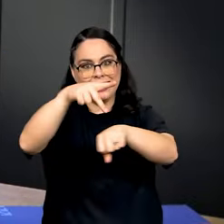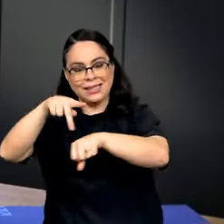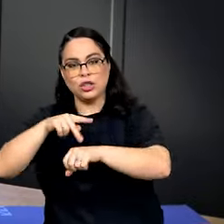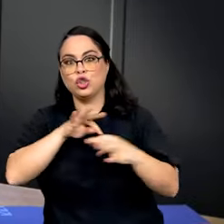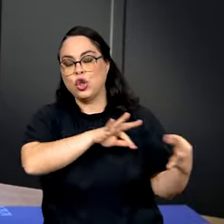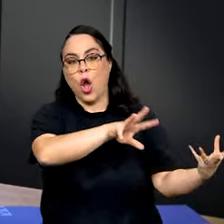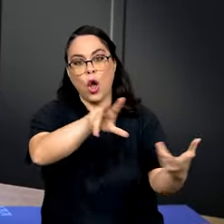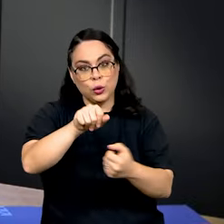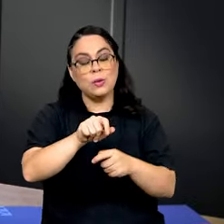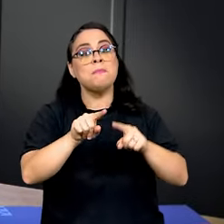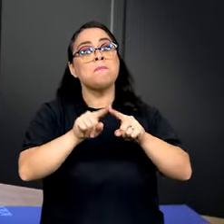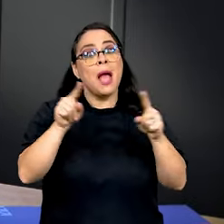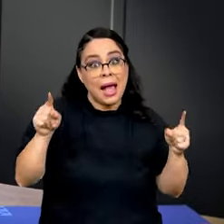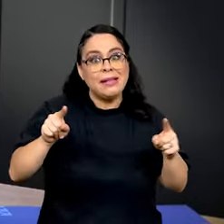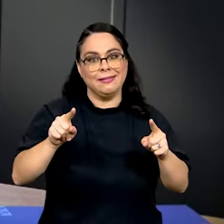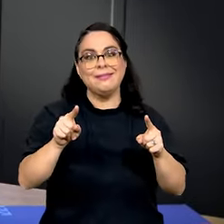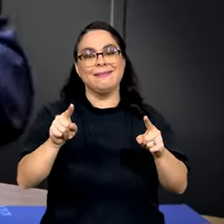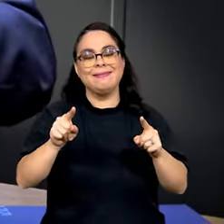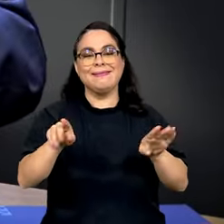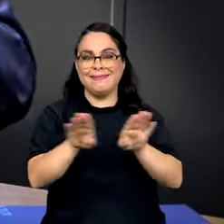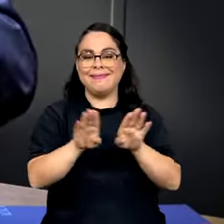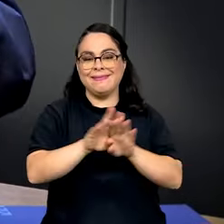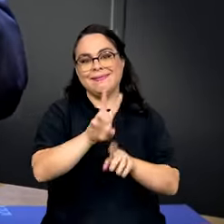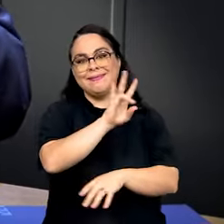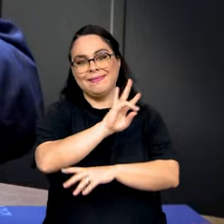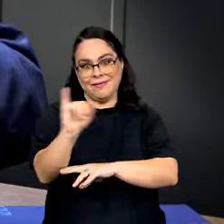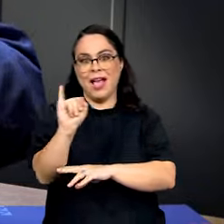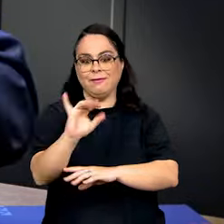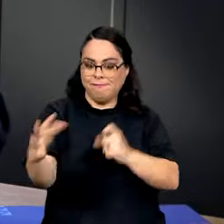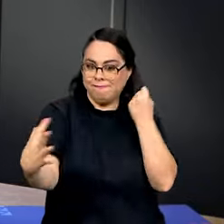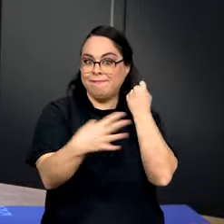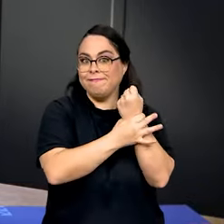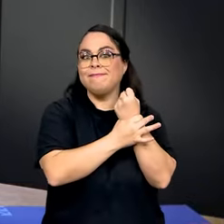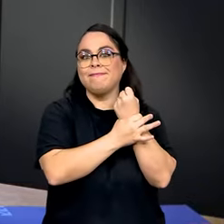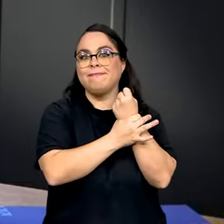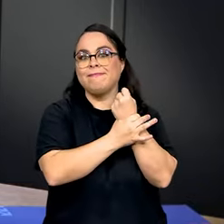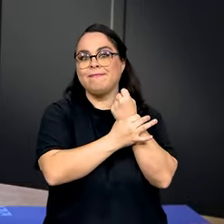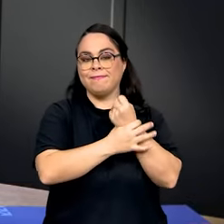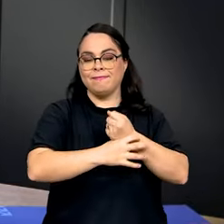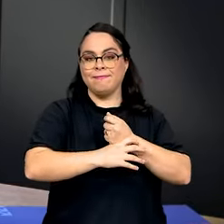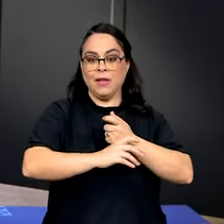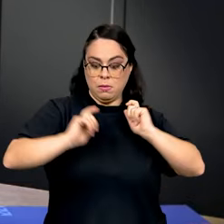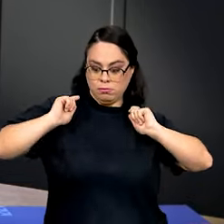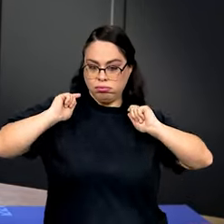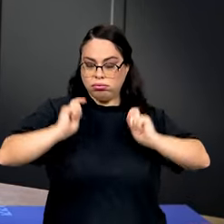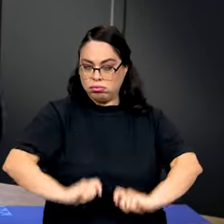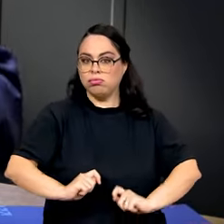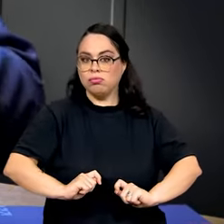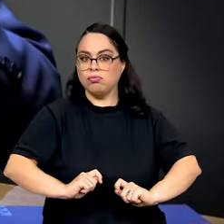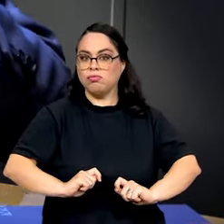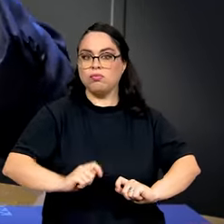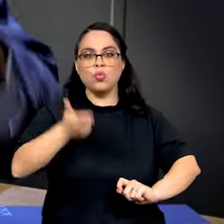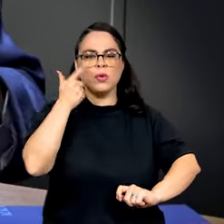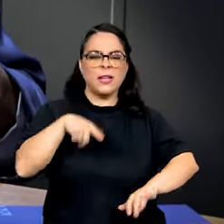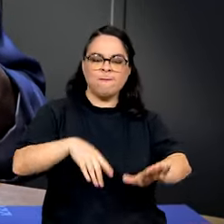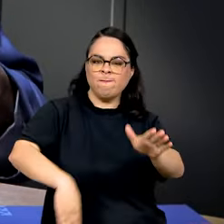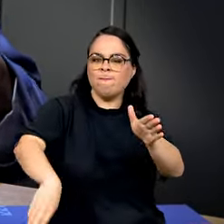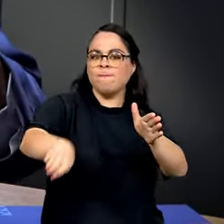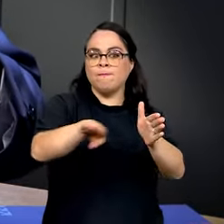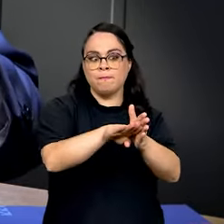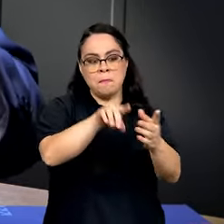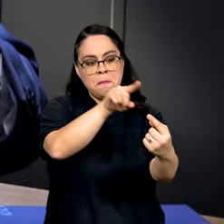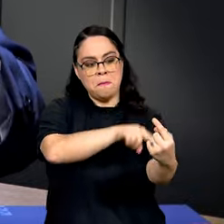eh de todos os países do mundo mas também vamos garantir aqui a condição de